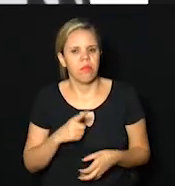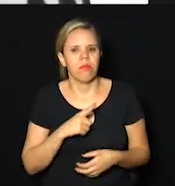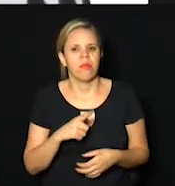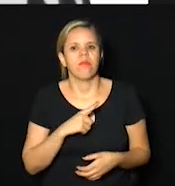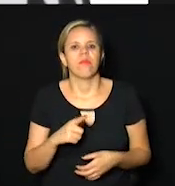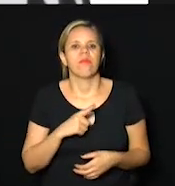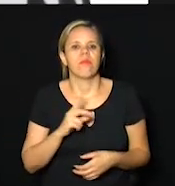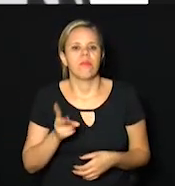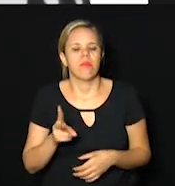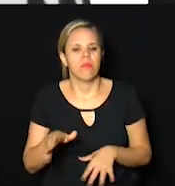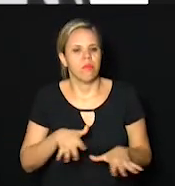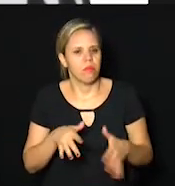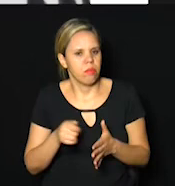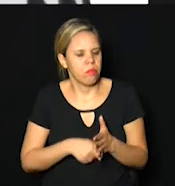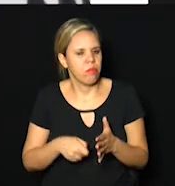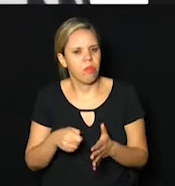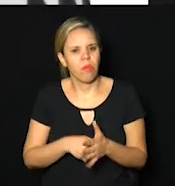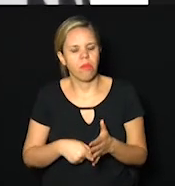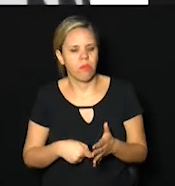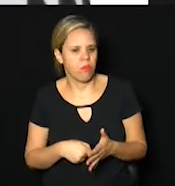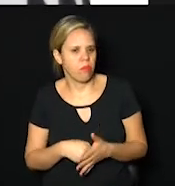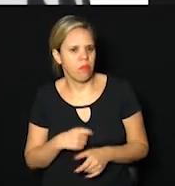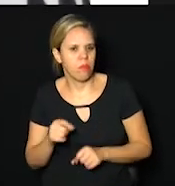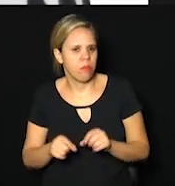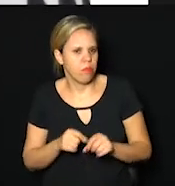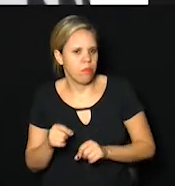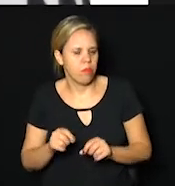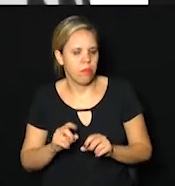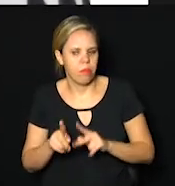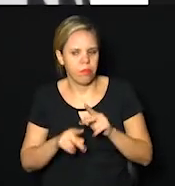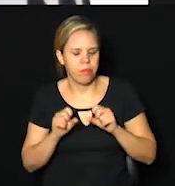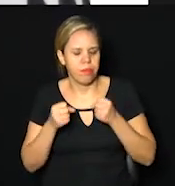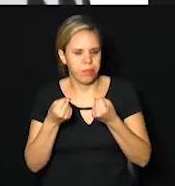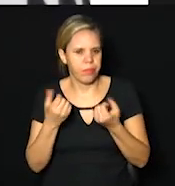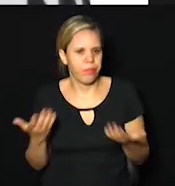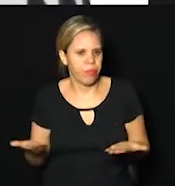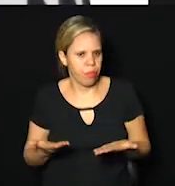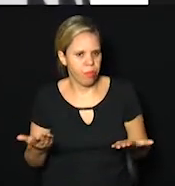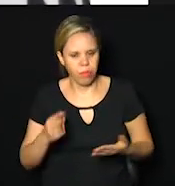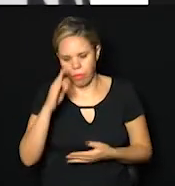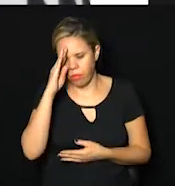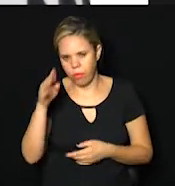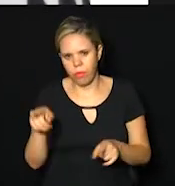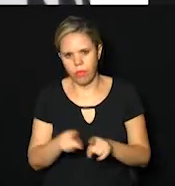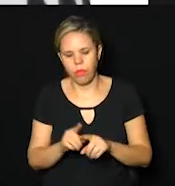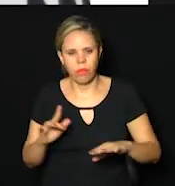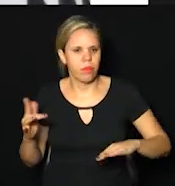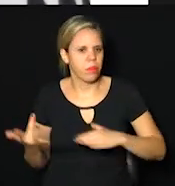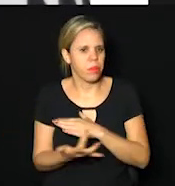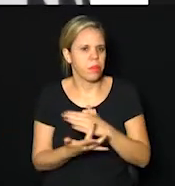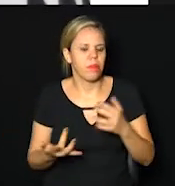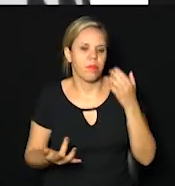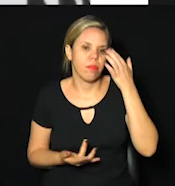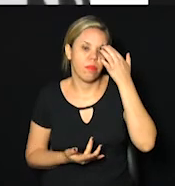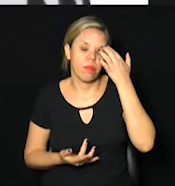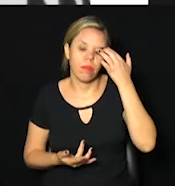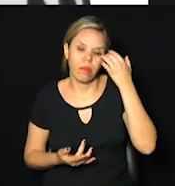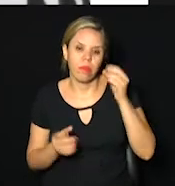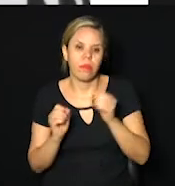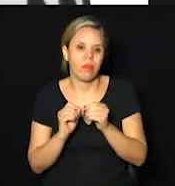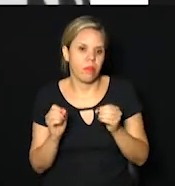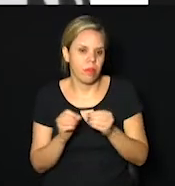tem sempre um movimento em que os defensores, e agora principalmente os defensores nas redes, fazem muita